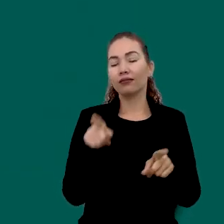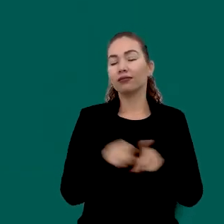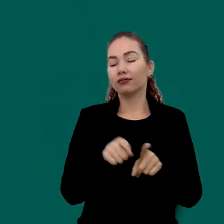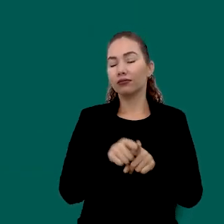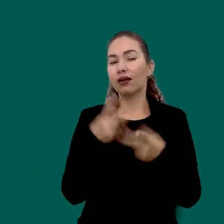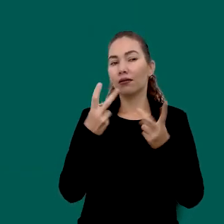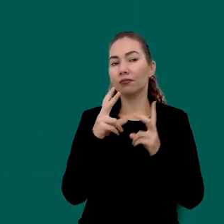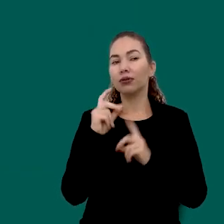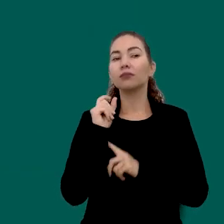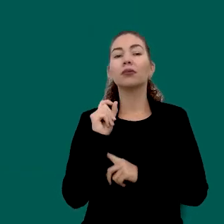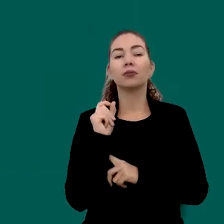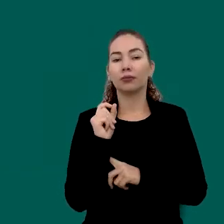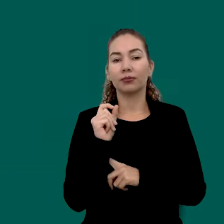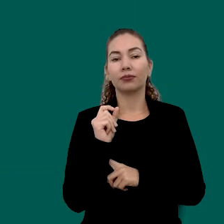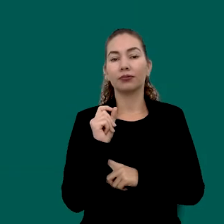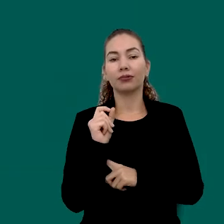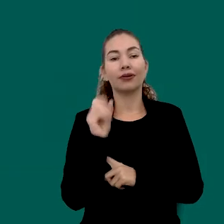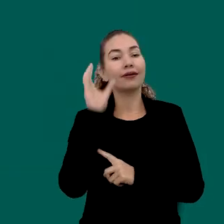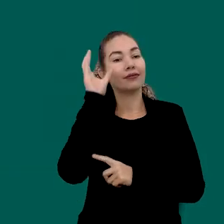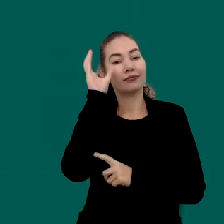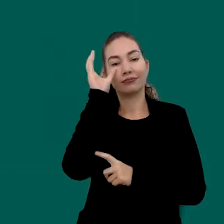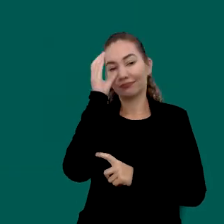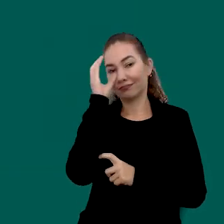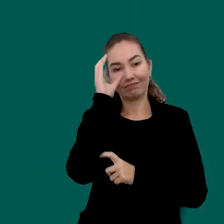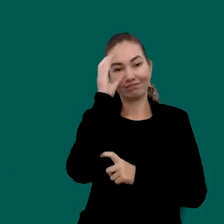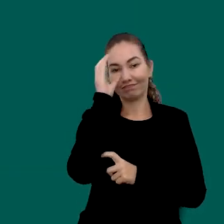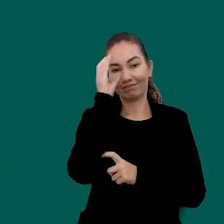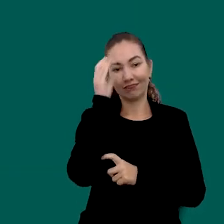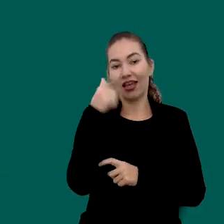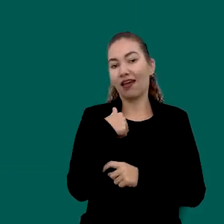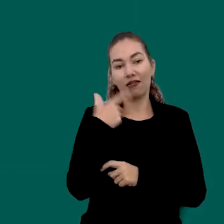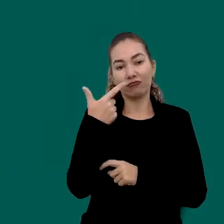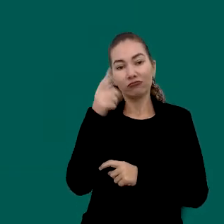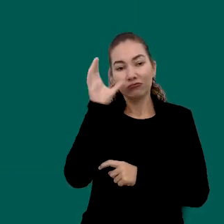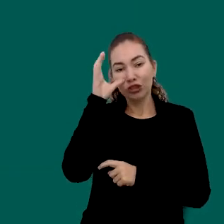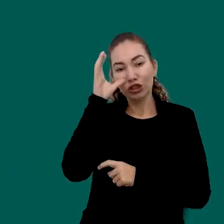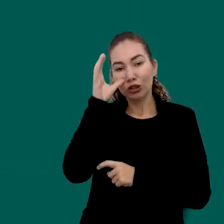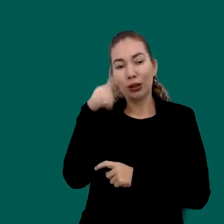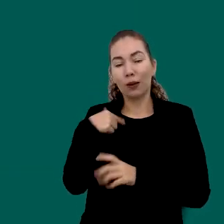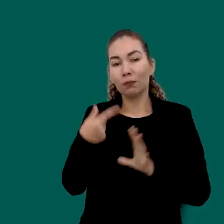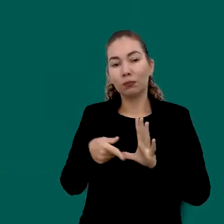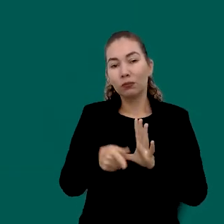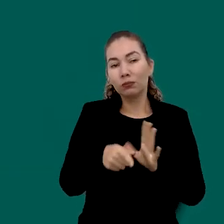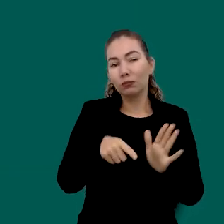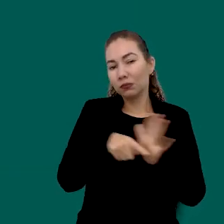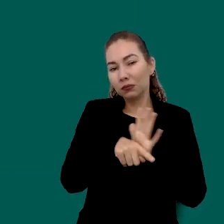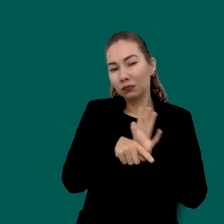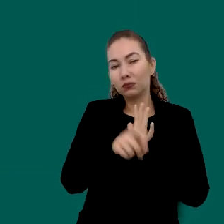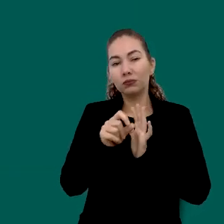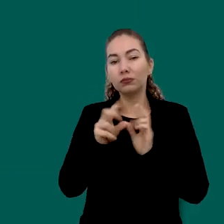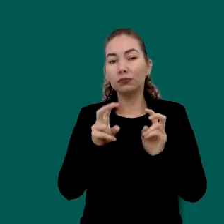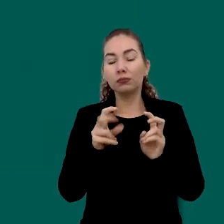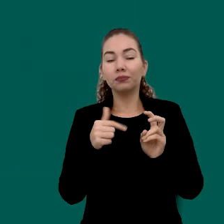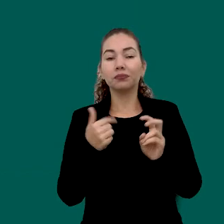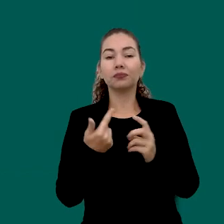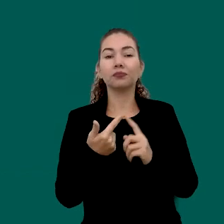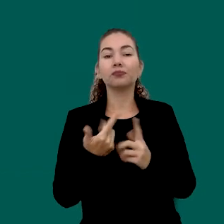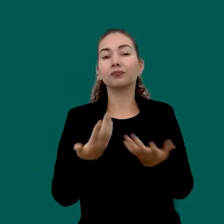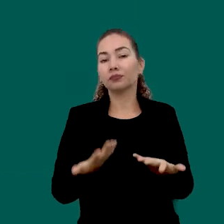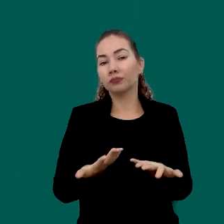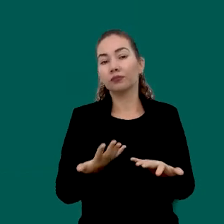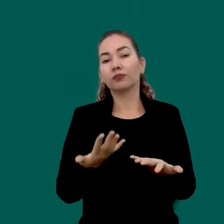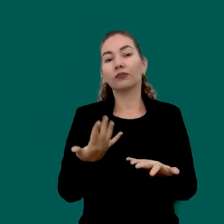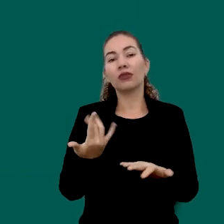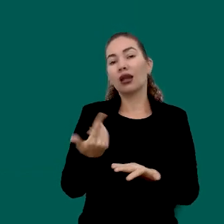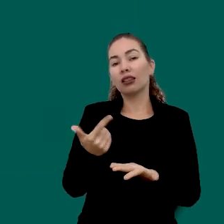E é muito interessante poder ver justamente isso que a gente não observa, pelo menos eu não tenho observado, eu não sou um profundo estudioso